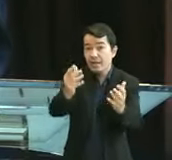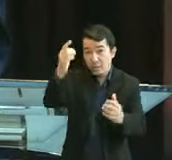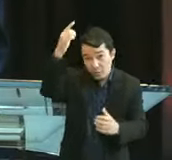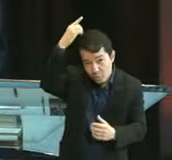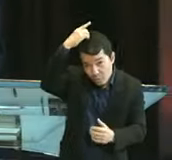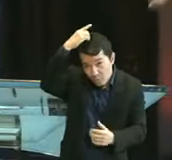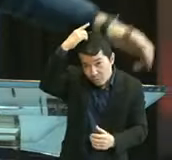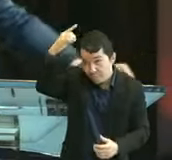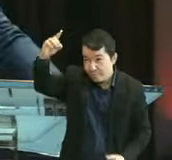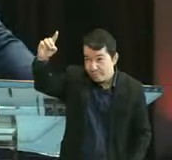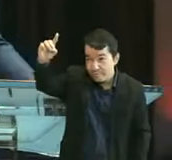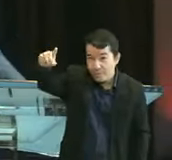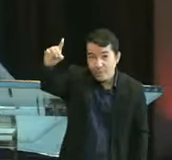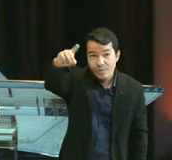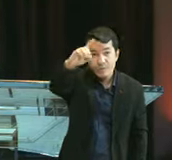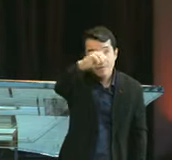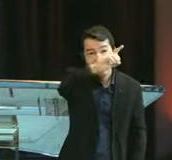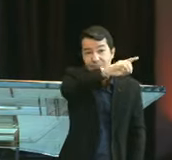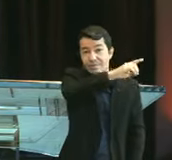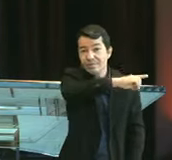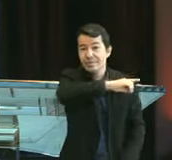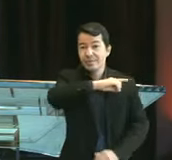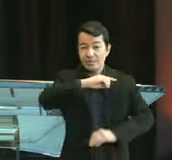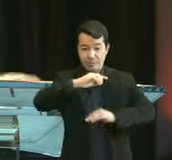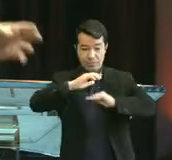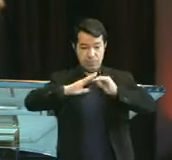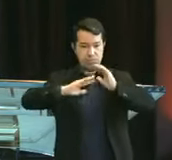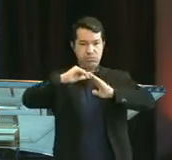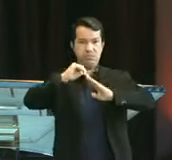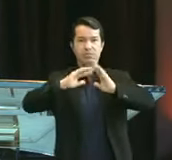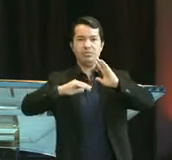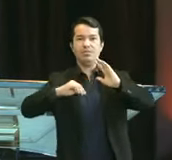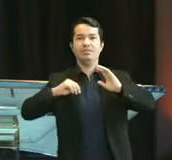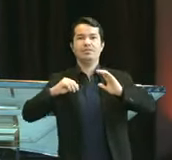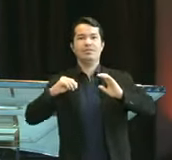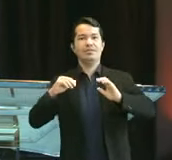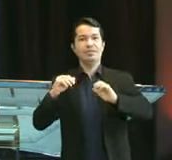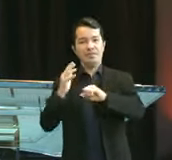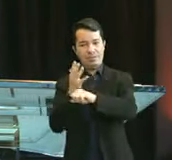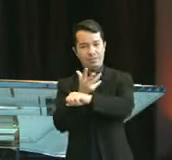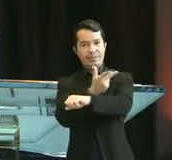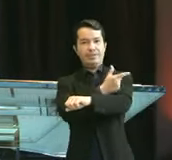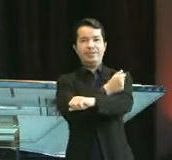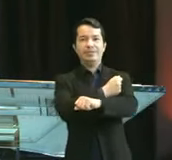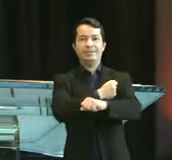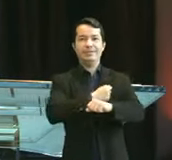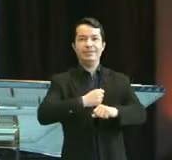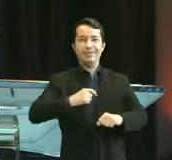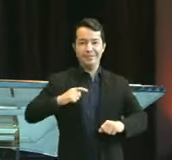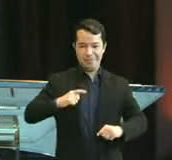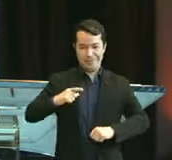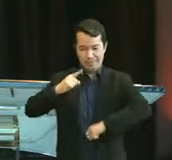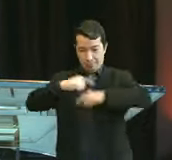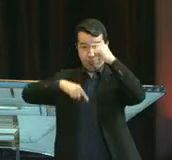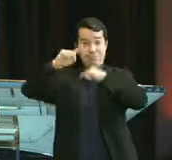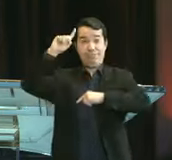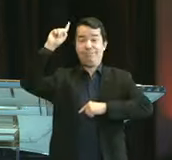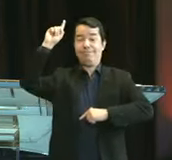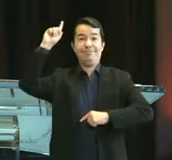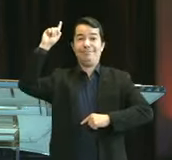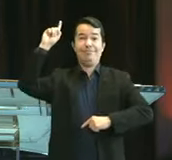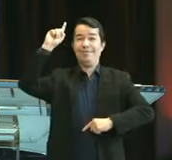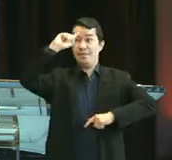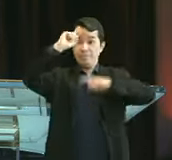homens cheios de graça e poder. E por isso Estevão andava e os sinais e milagres de Deus o